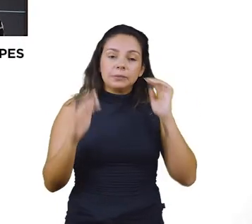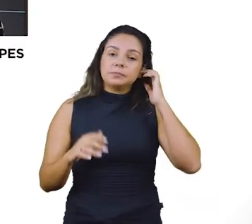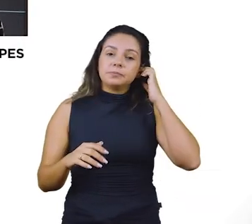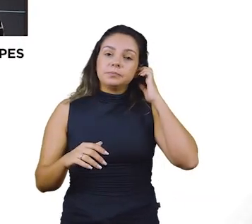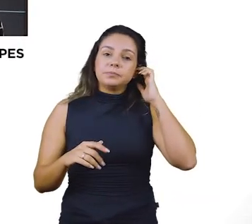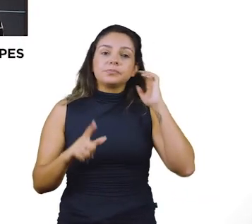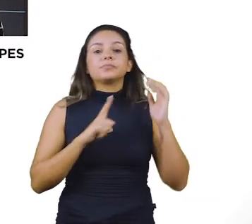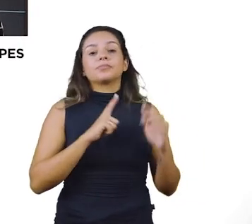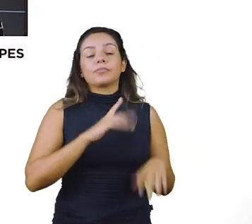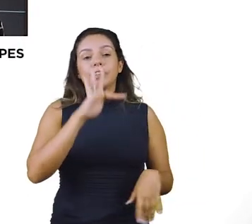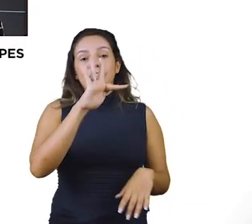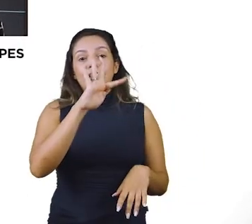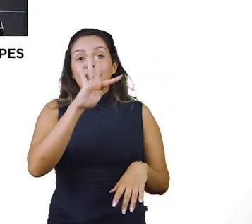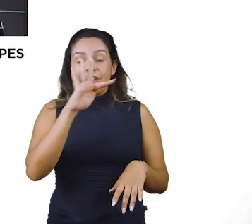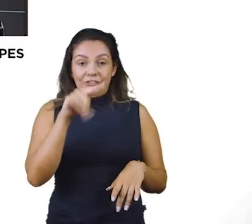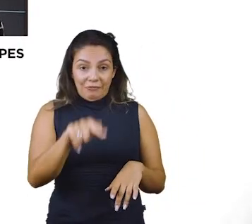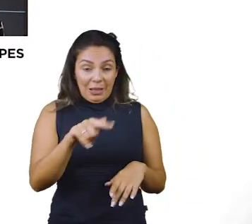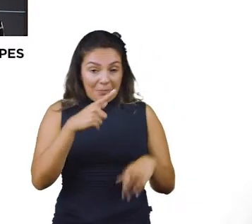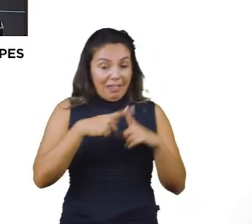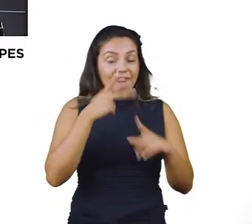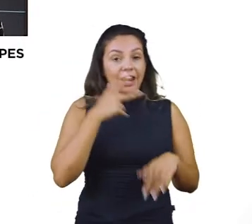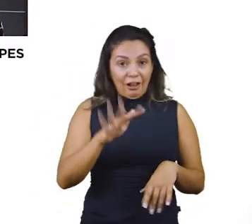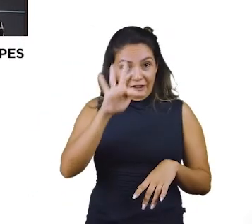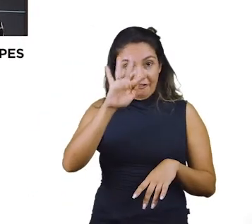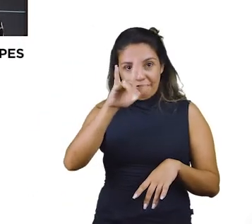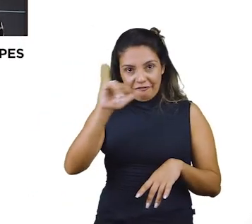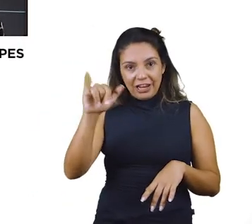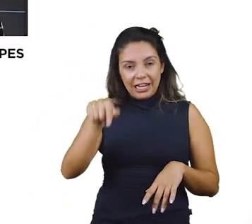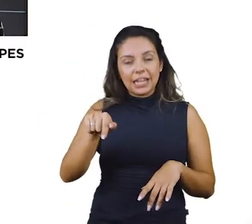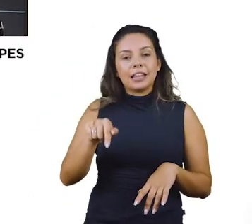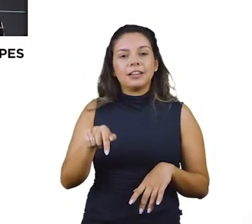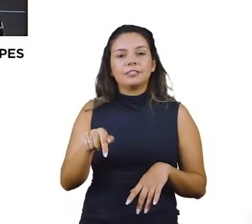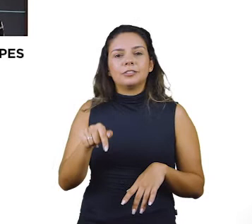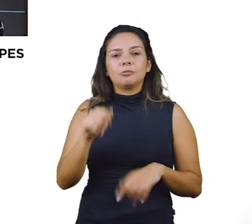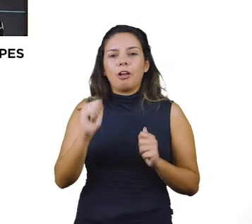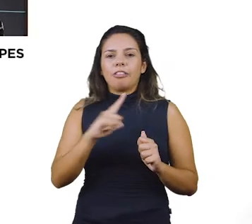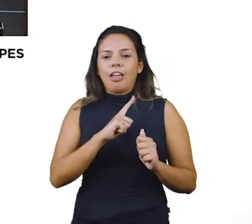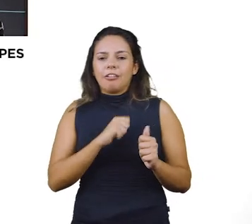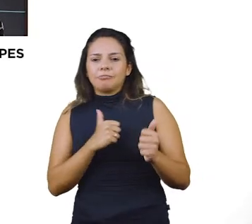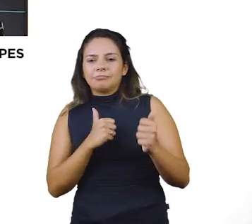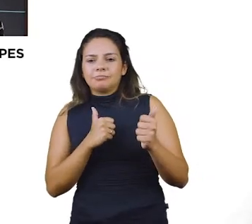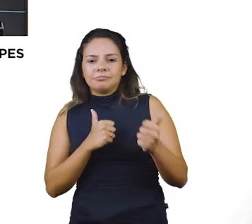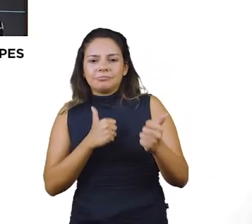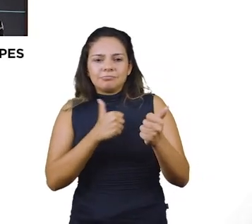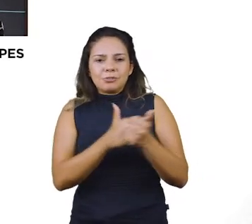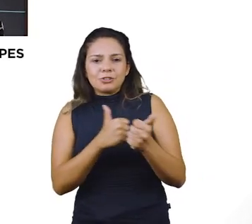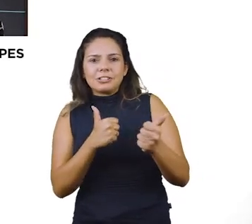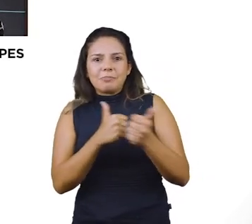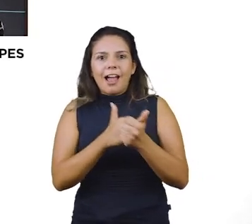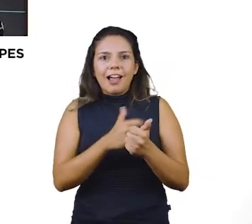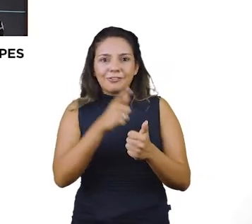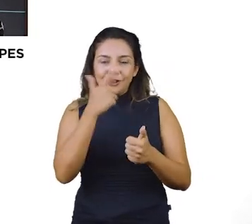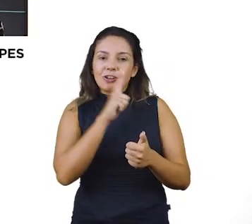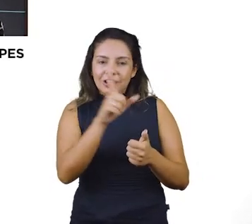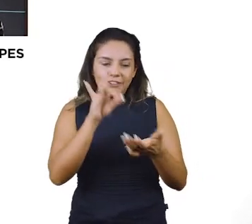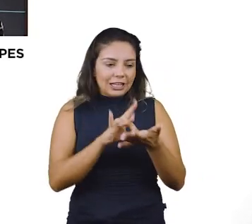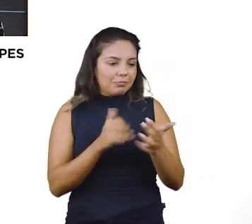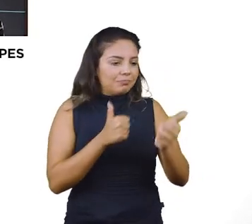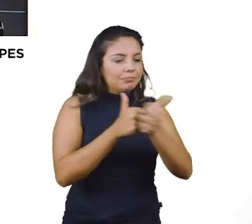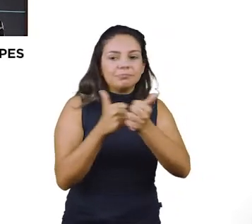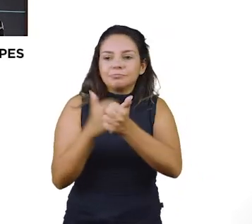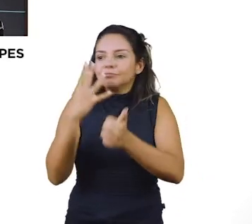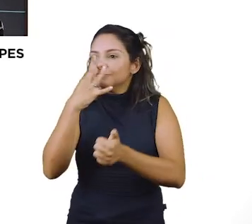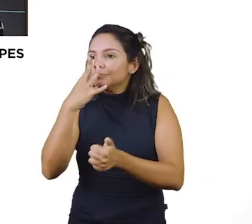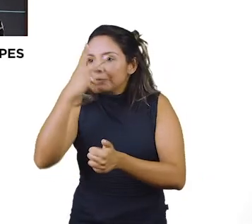essa característica, né? Um evento que a gente pode ter uma proximidade com o autor que a gente tanto admira. E falando em legado, você disse essa palavra